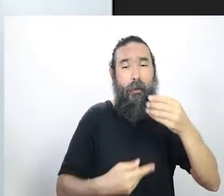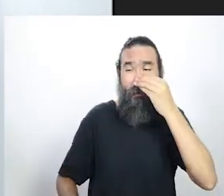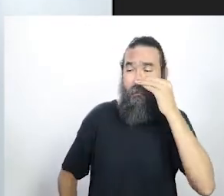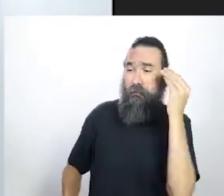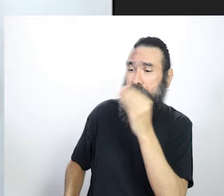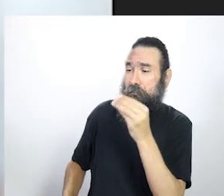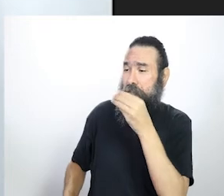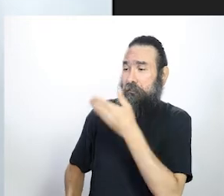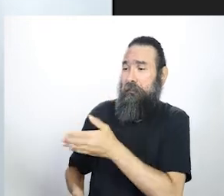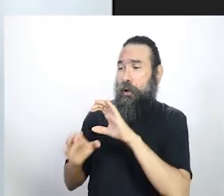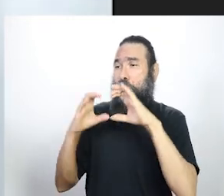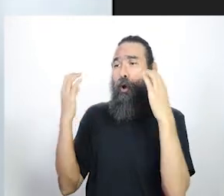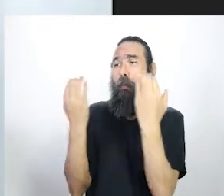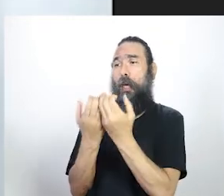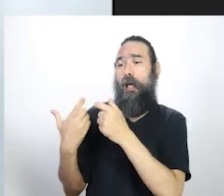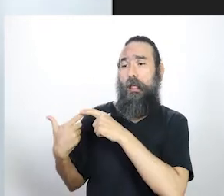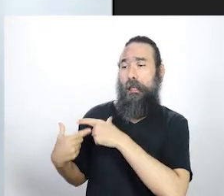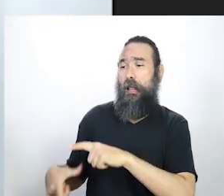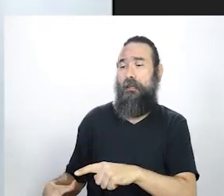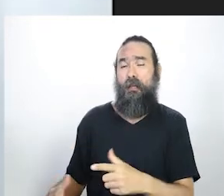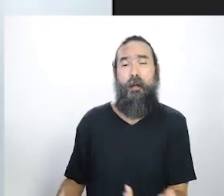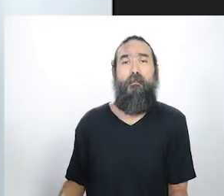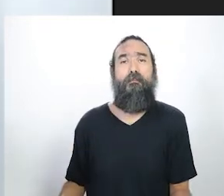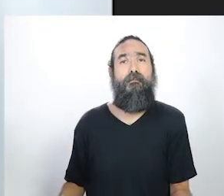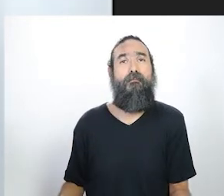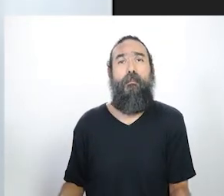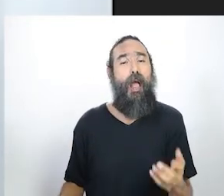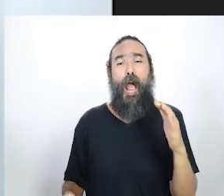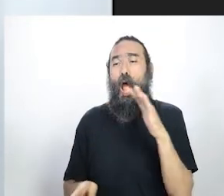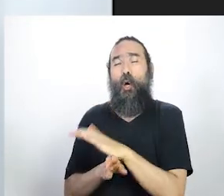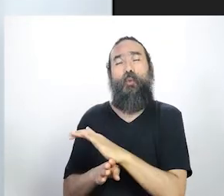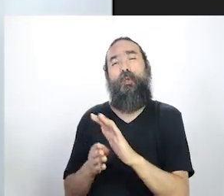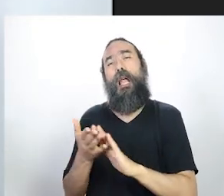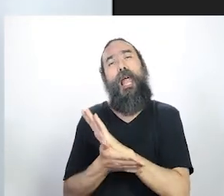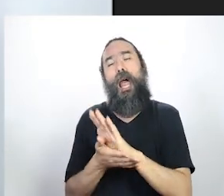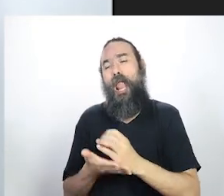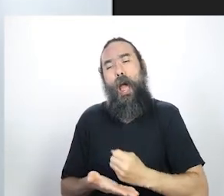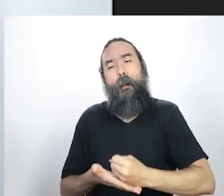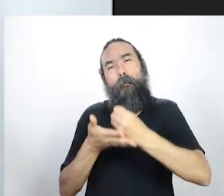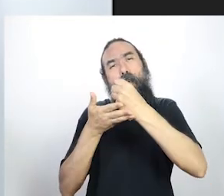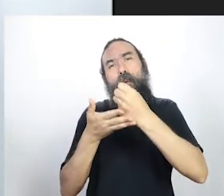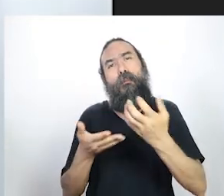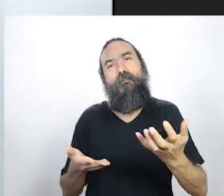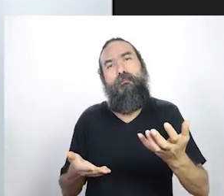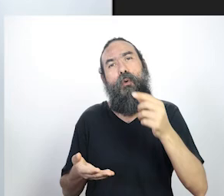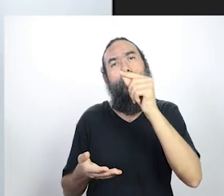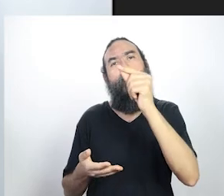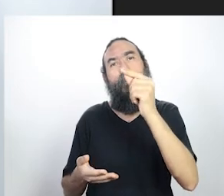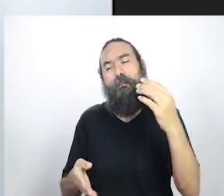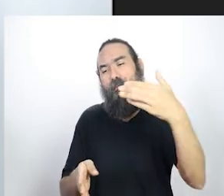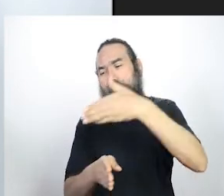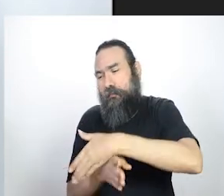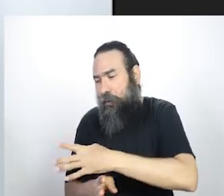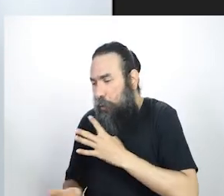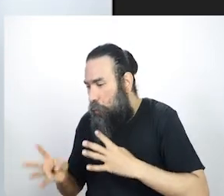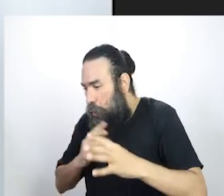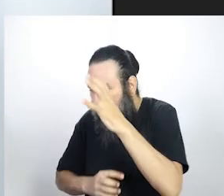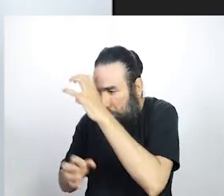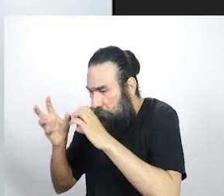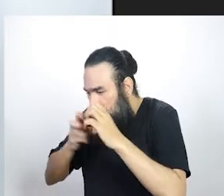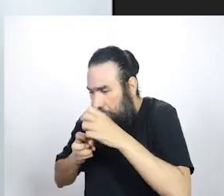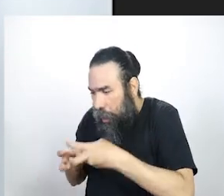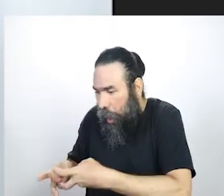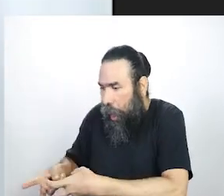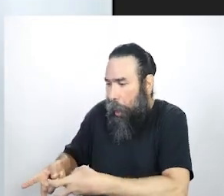trabalhar isso, a entender a importância desses espaços sagrados, a importância disso, e eles também apropriar dessa fala e